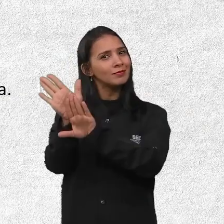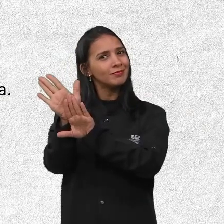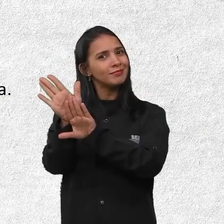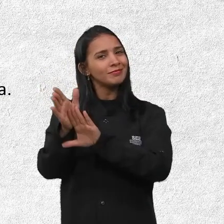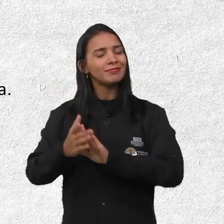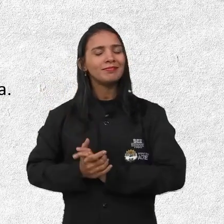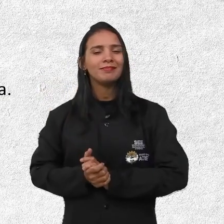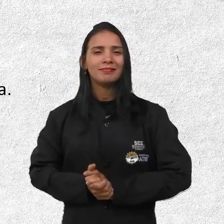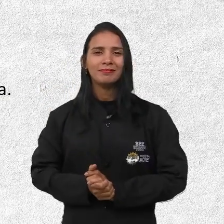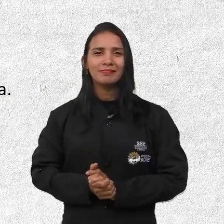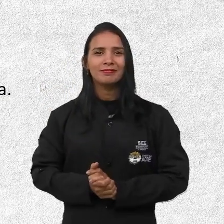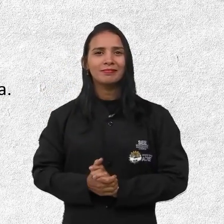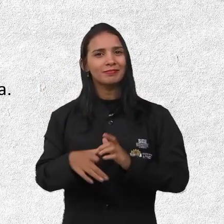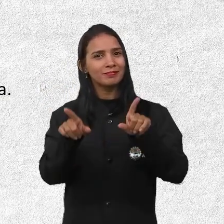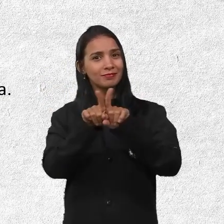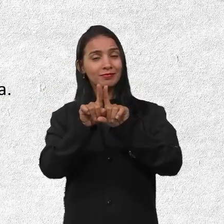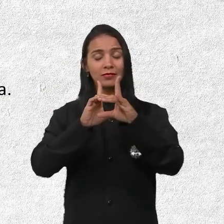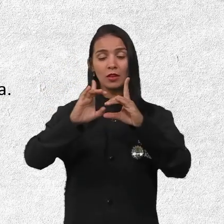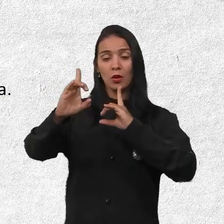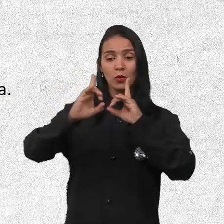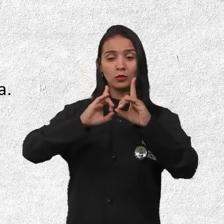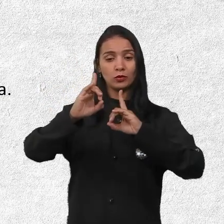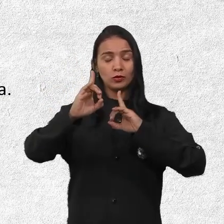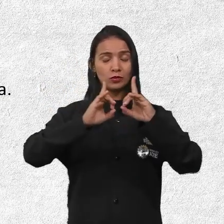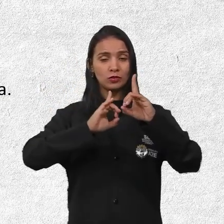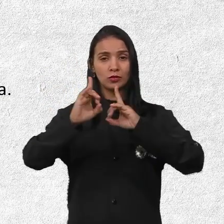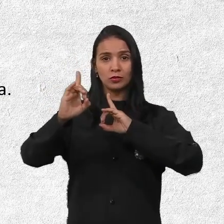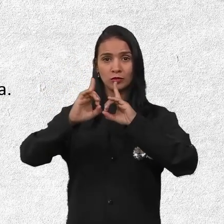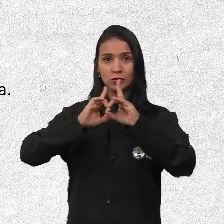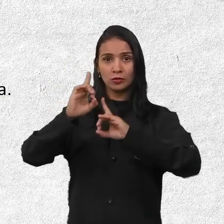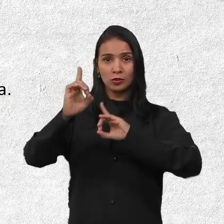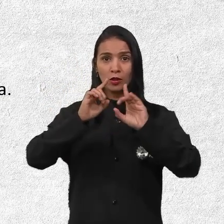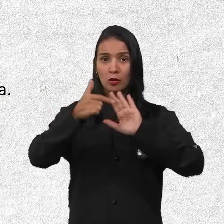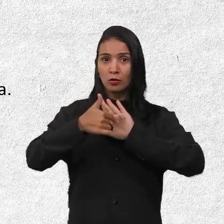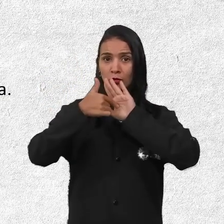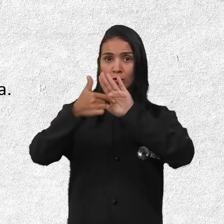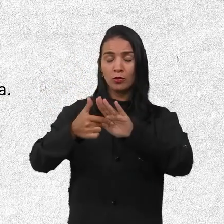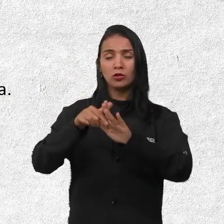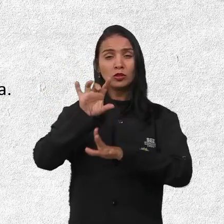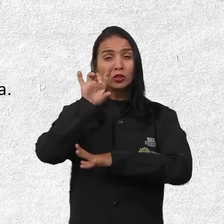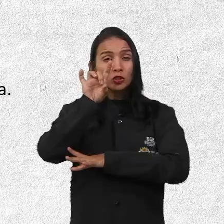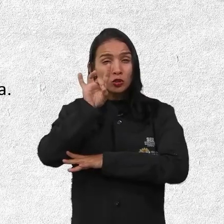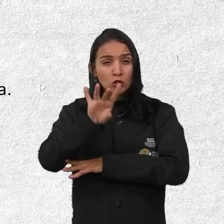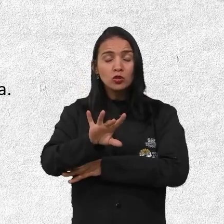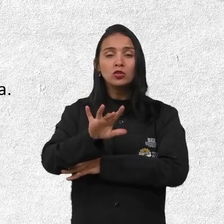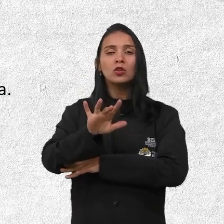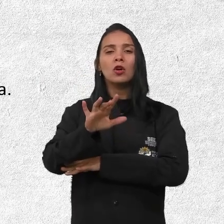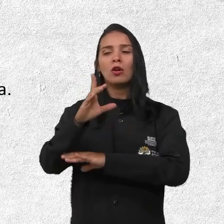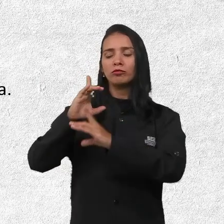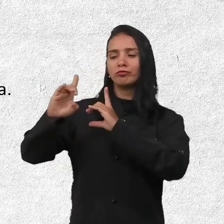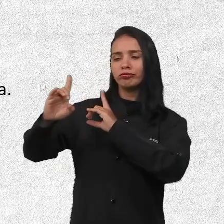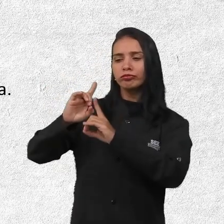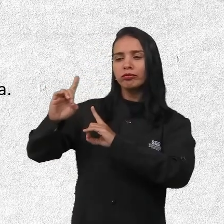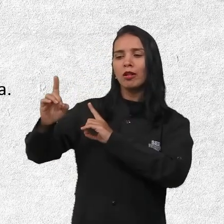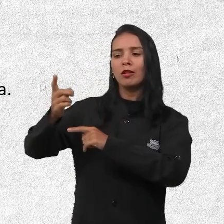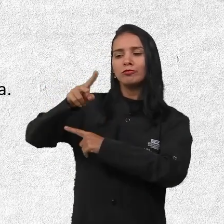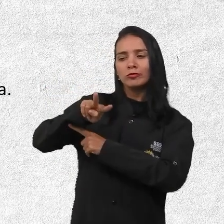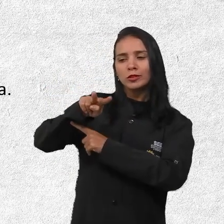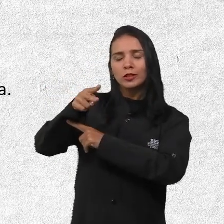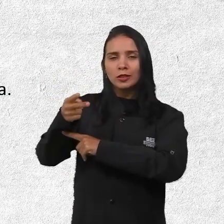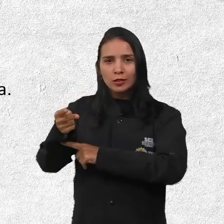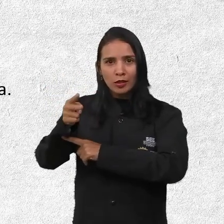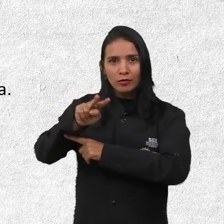E. O diálogo apresenta apenas duplo sentido, sem envolver polissemia